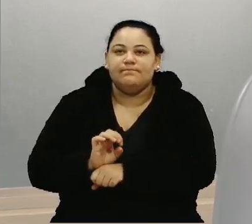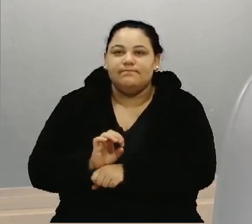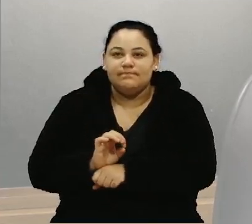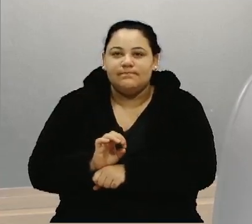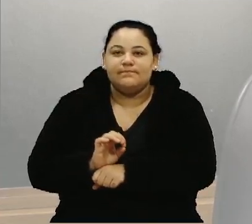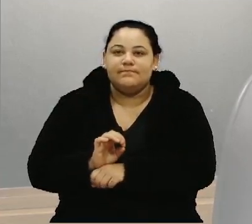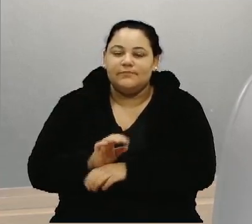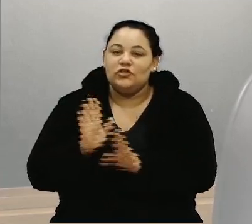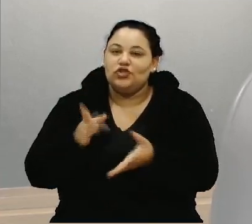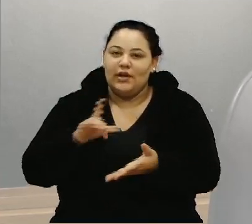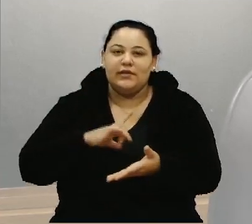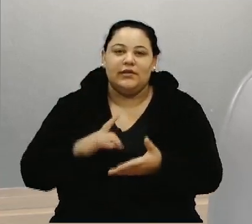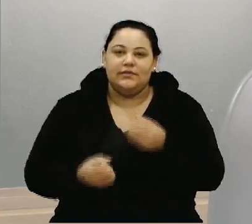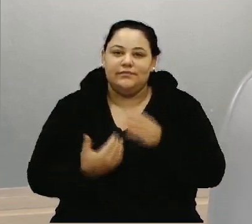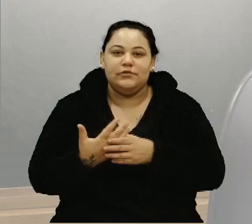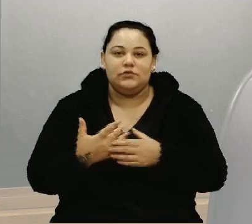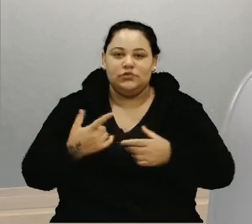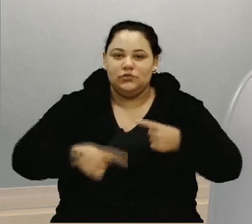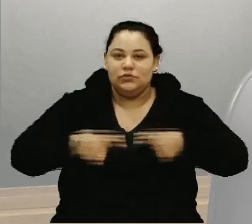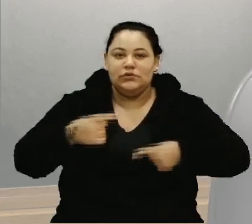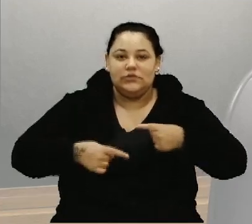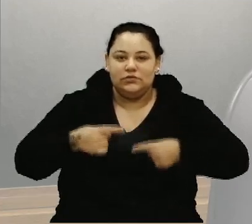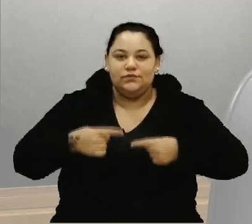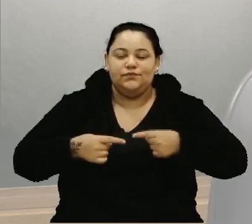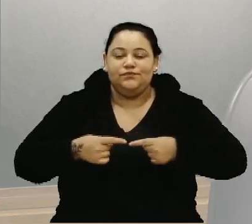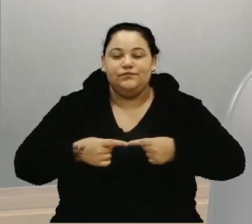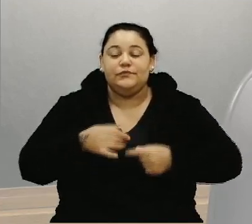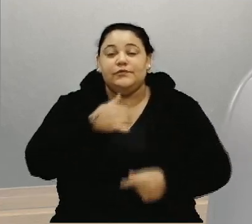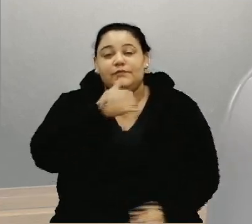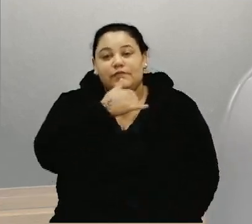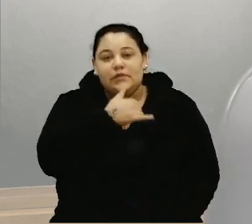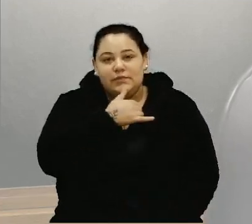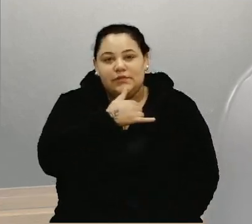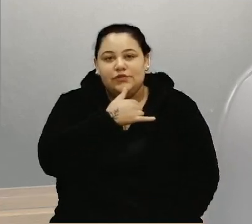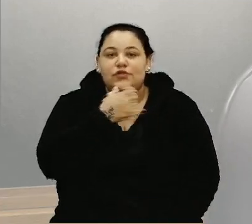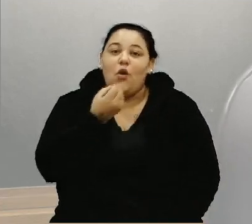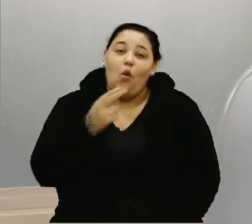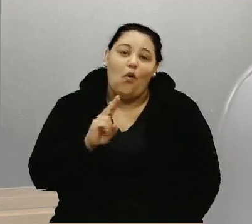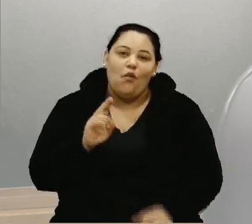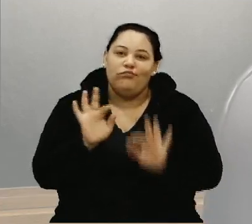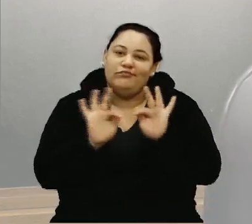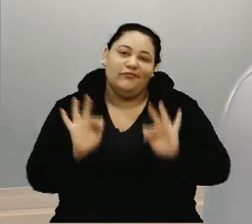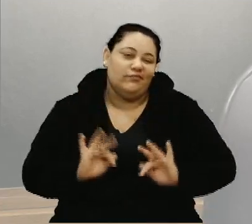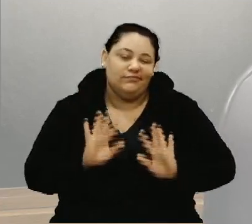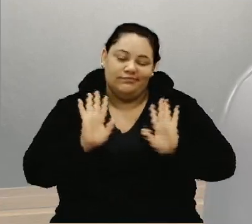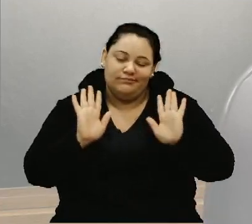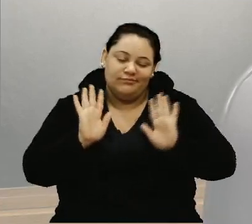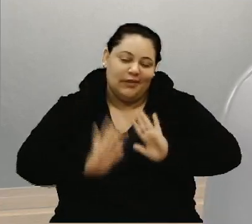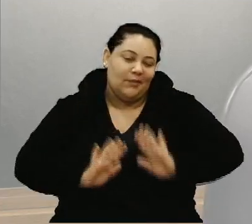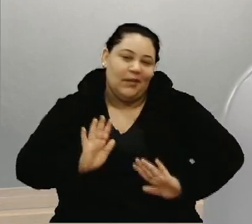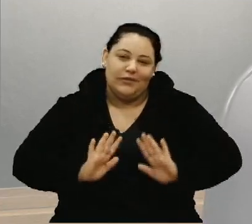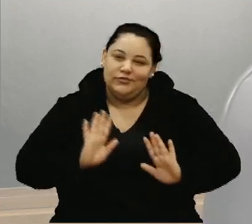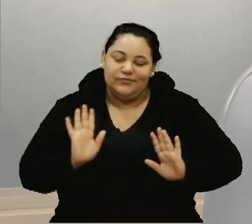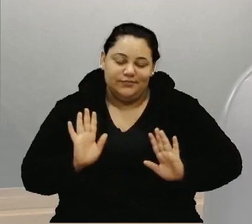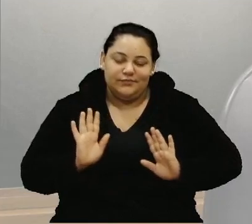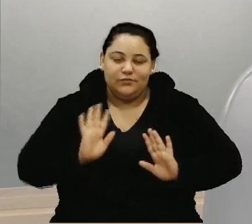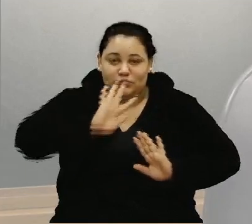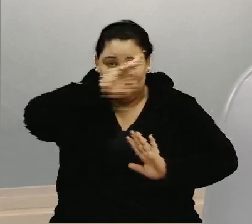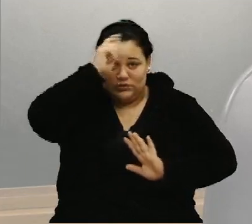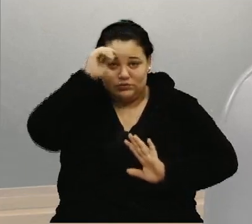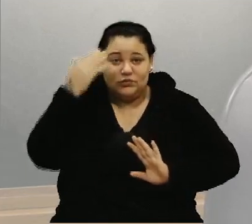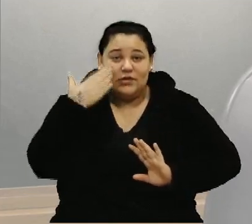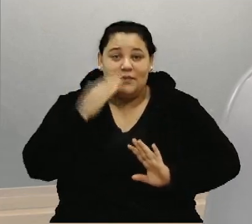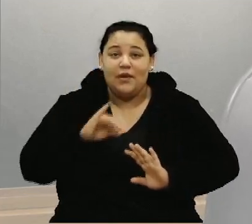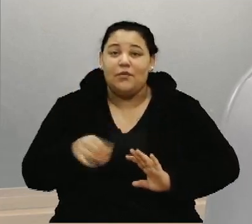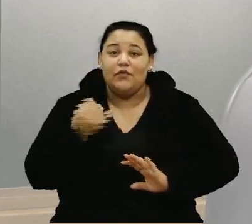todo esse debate de que, infelizmente ou felizmente, depende de como o município vai saber aproveitar